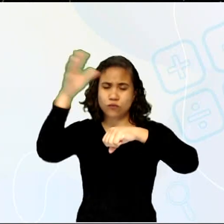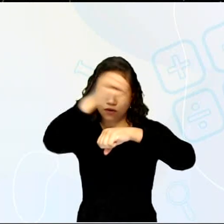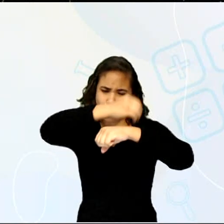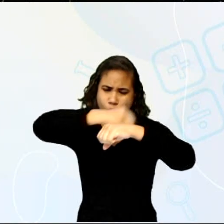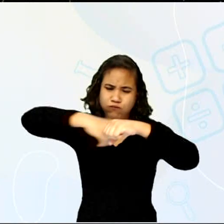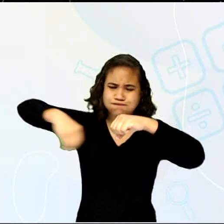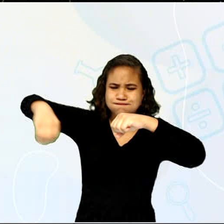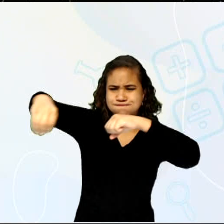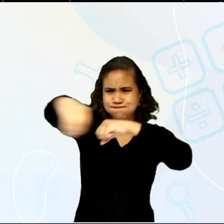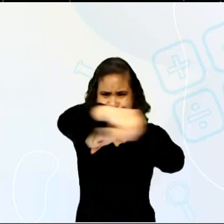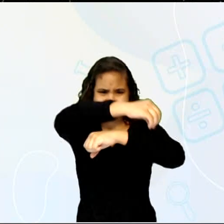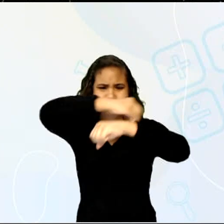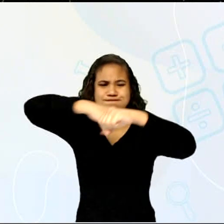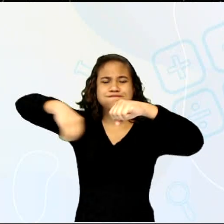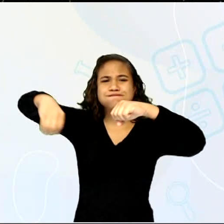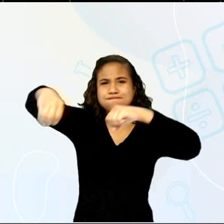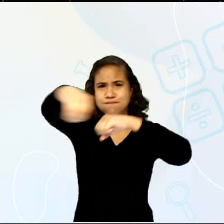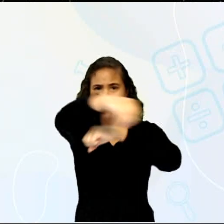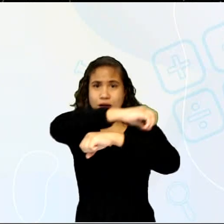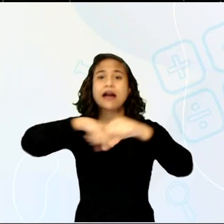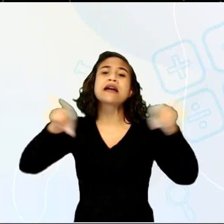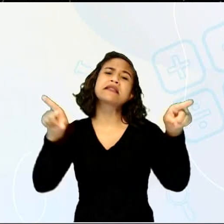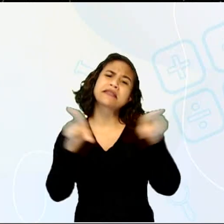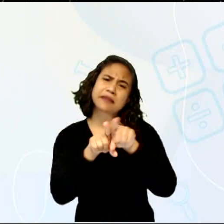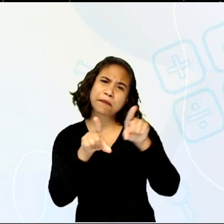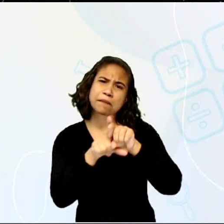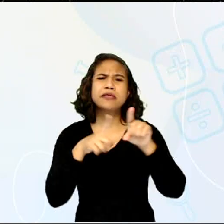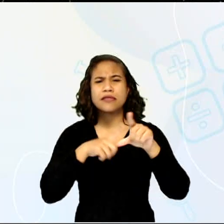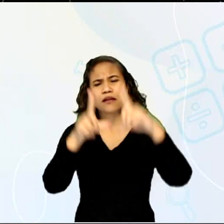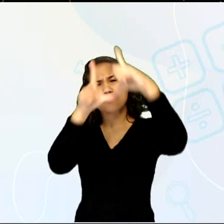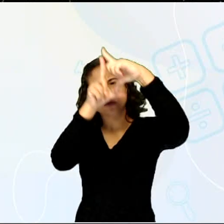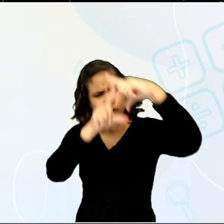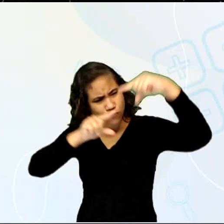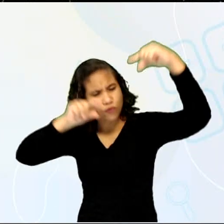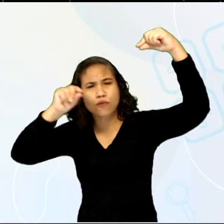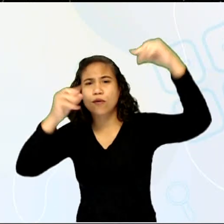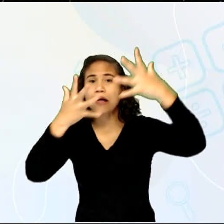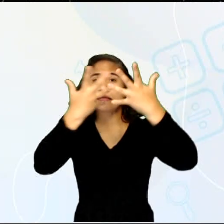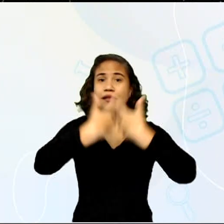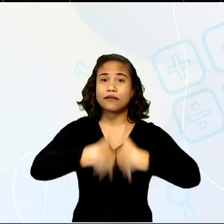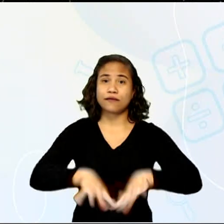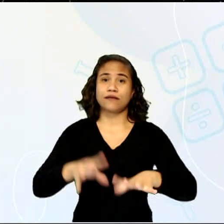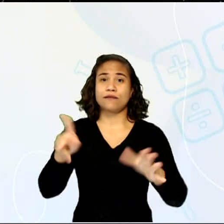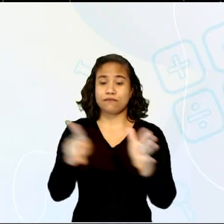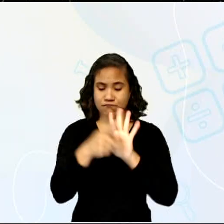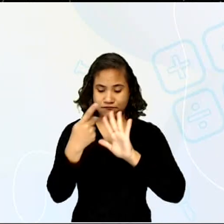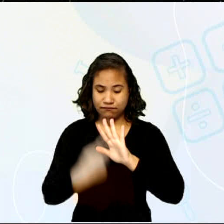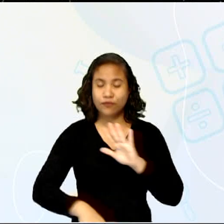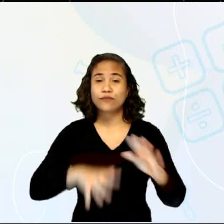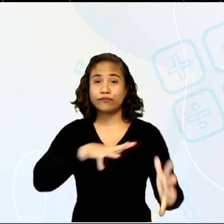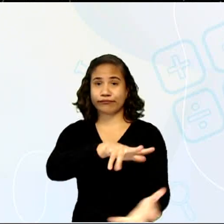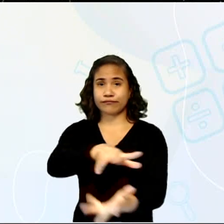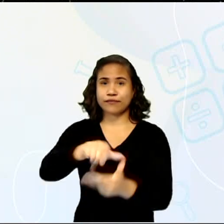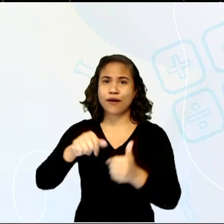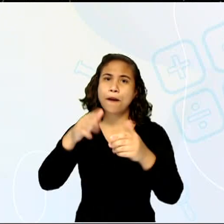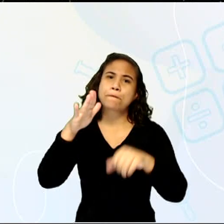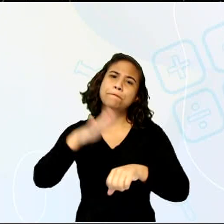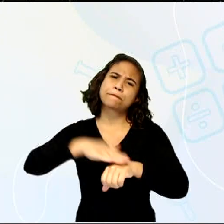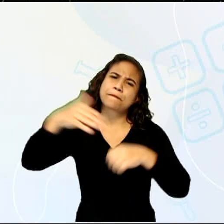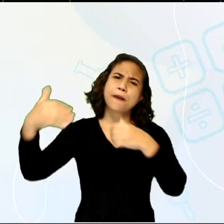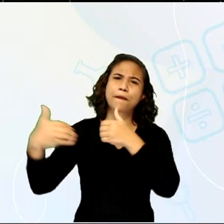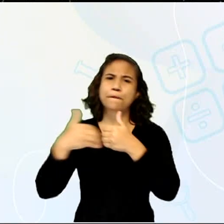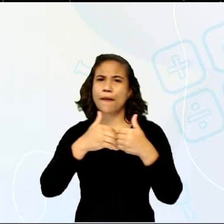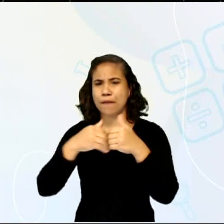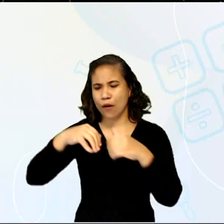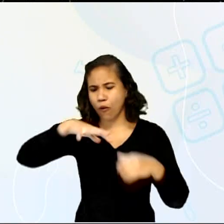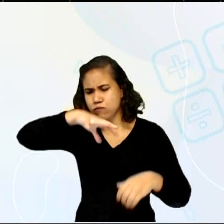a Lua como satélite natural. Ele é o satélite natural da Terra e é o astro mais próximo do